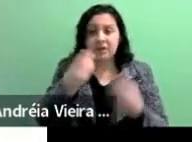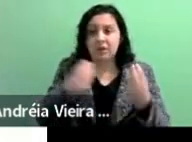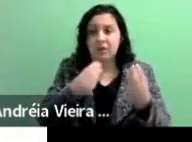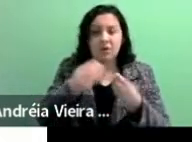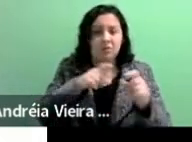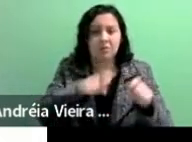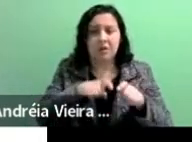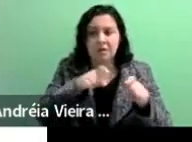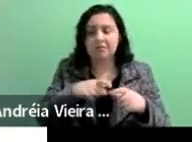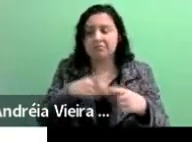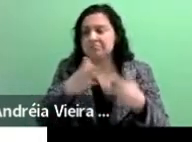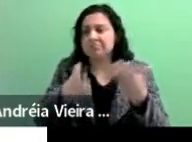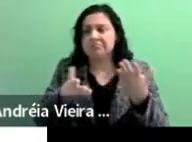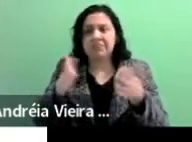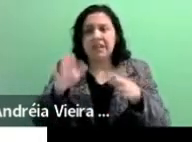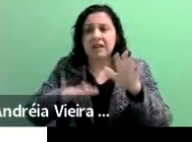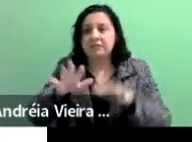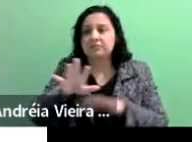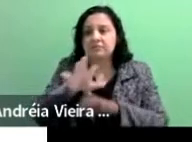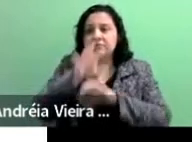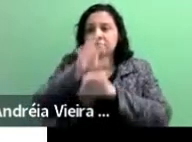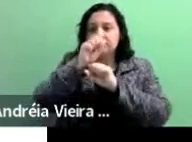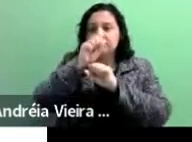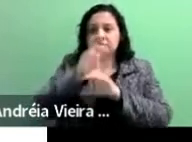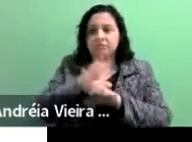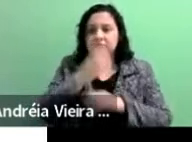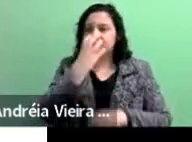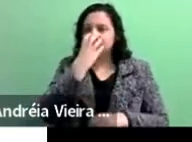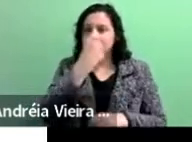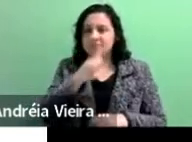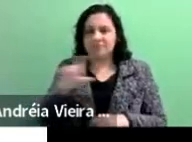desenvolvimento de um respirador, como foi caso de projetos